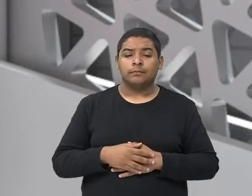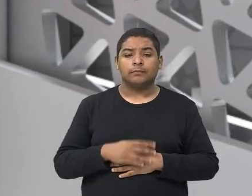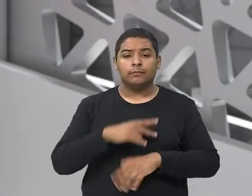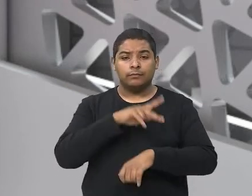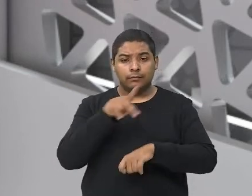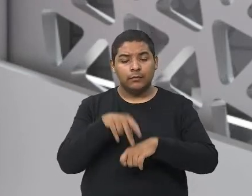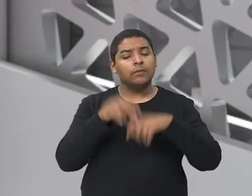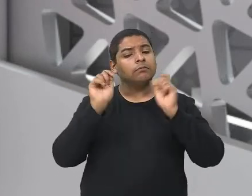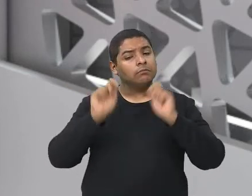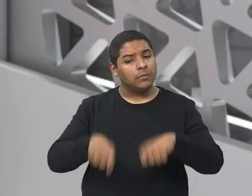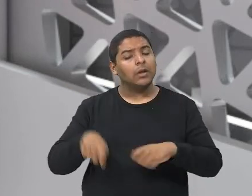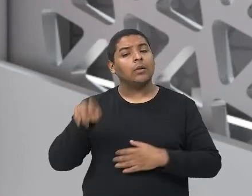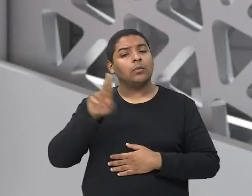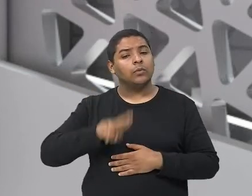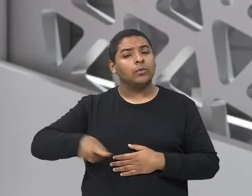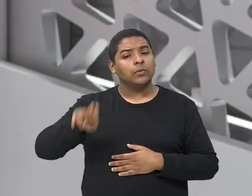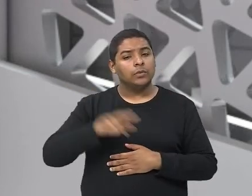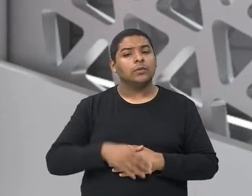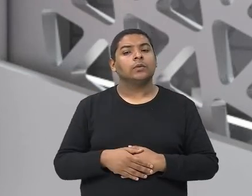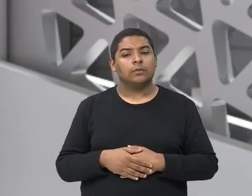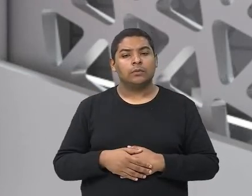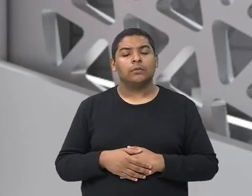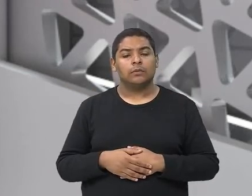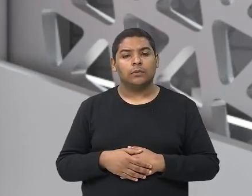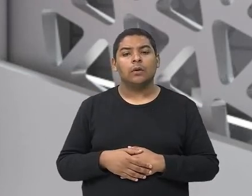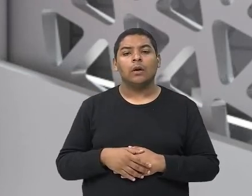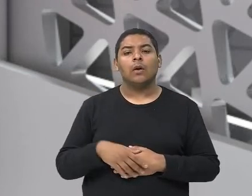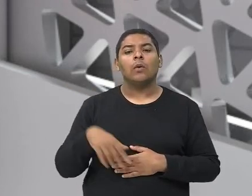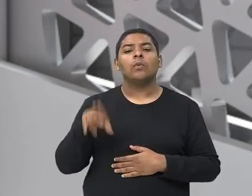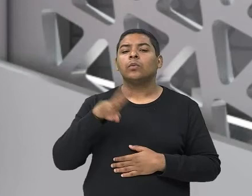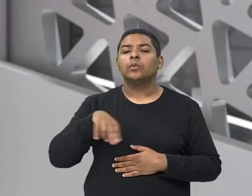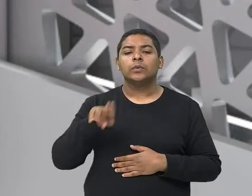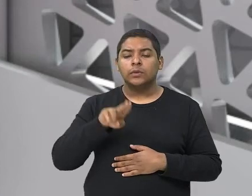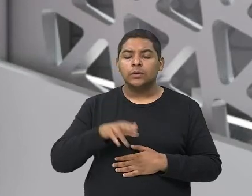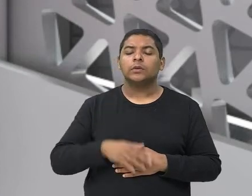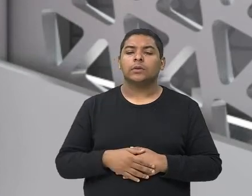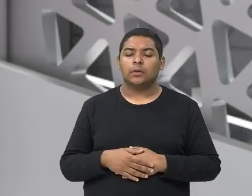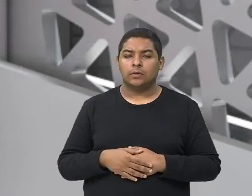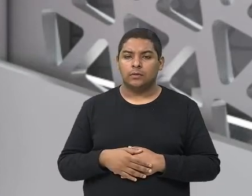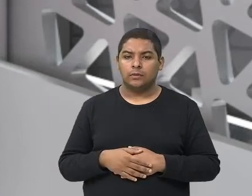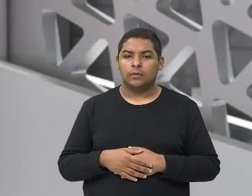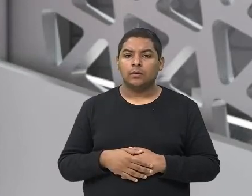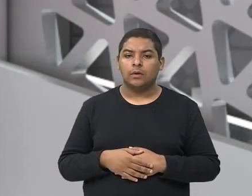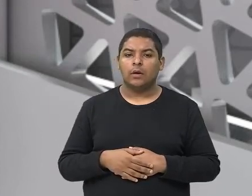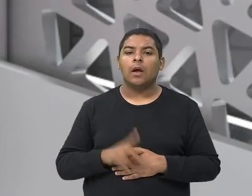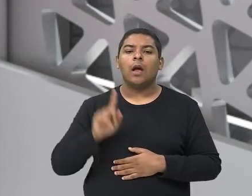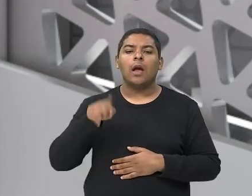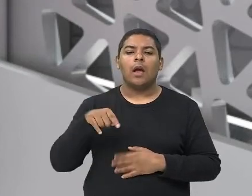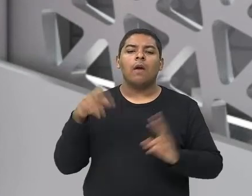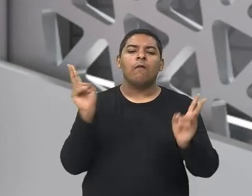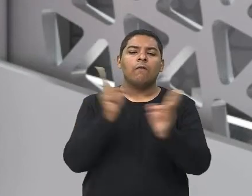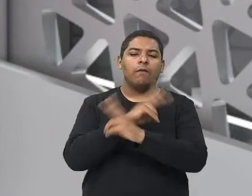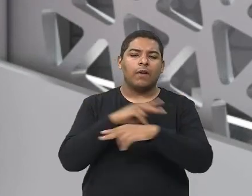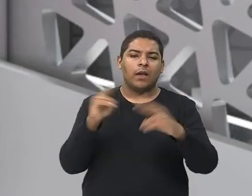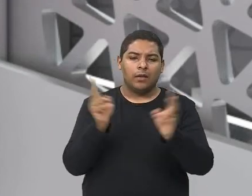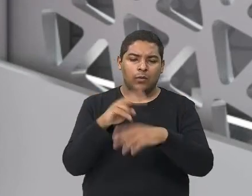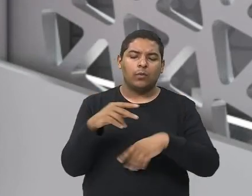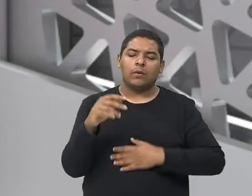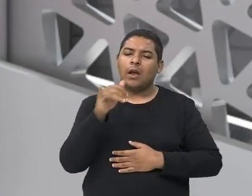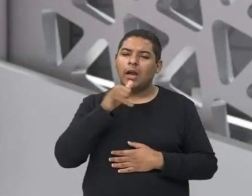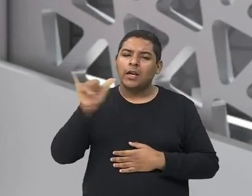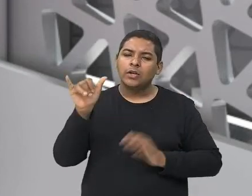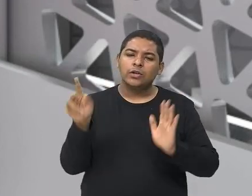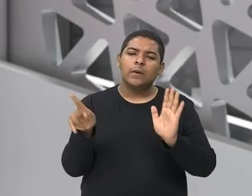estar utilizando, né, energia eólica, que está nesse processo de desenvolvimento em várias cidades aí que